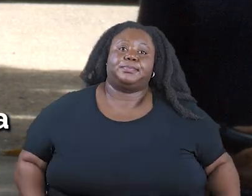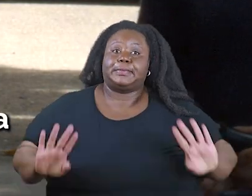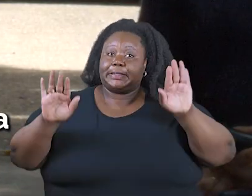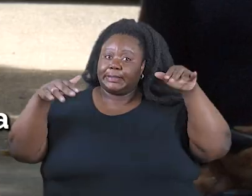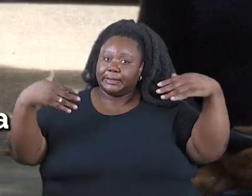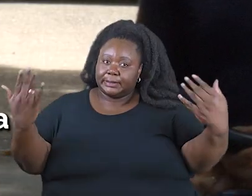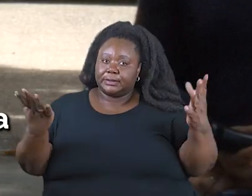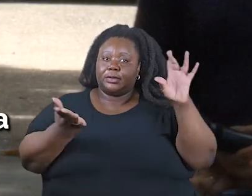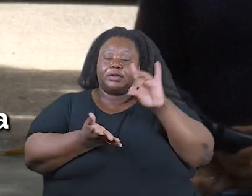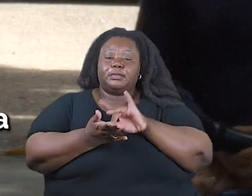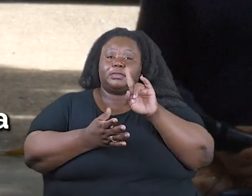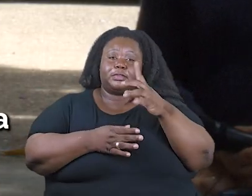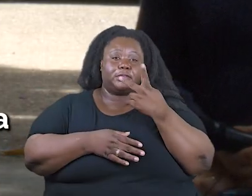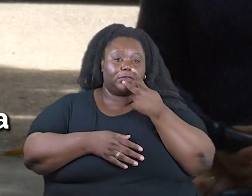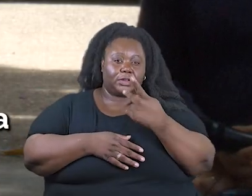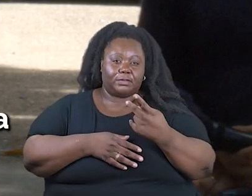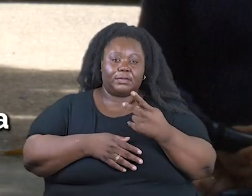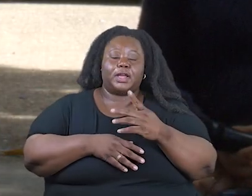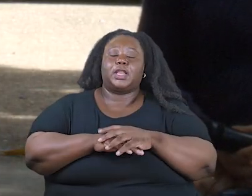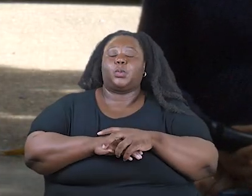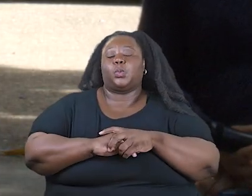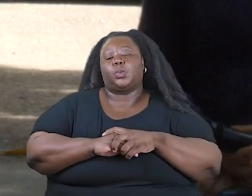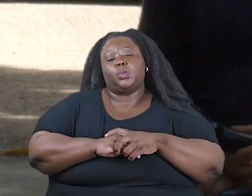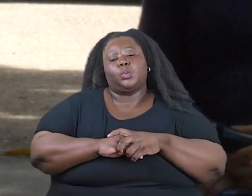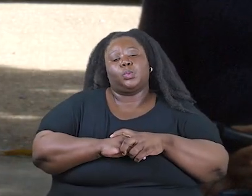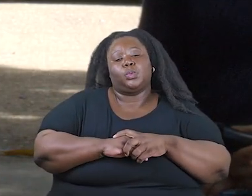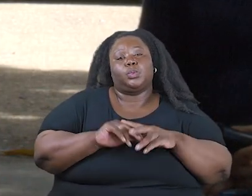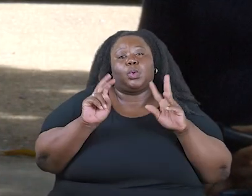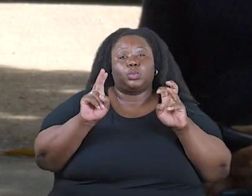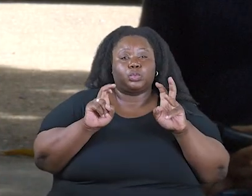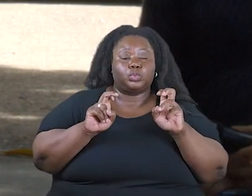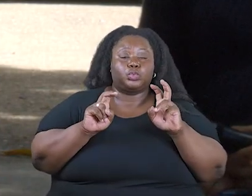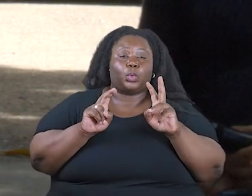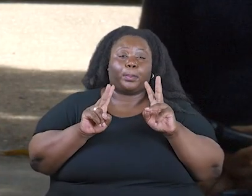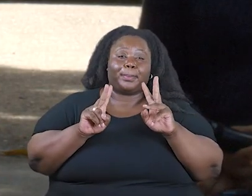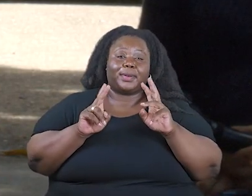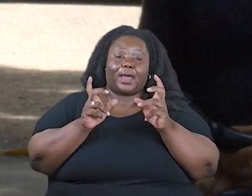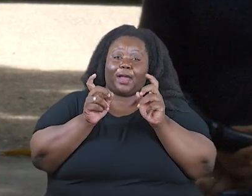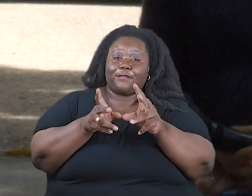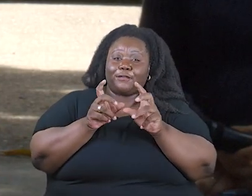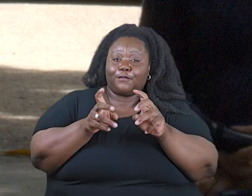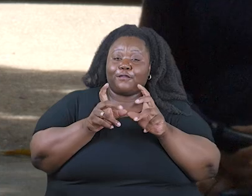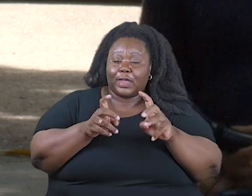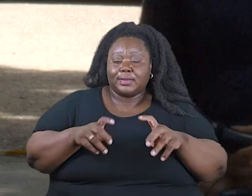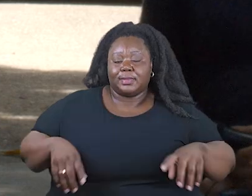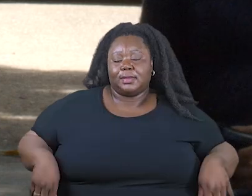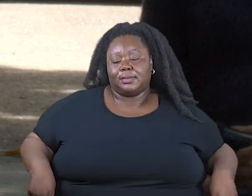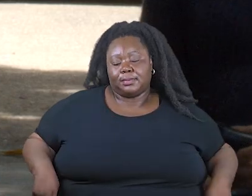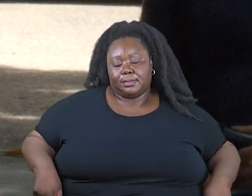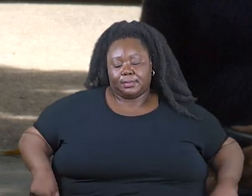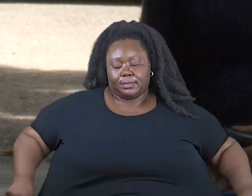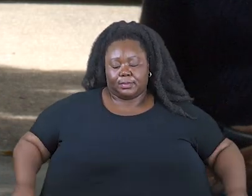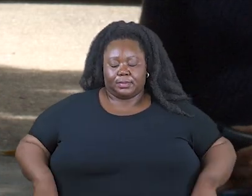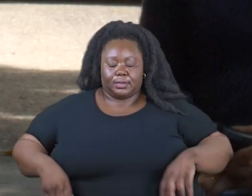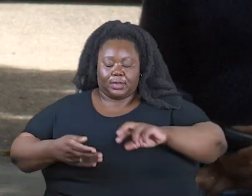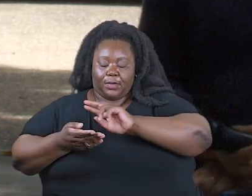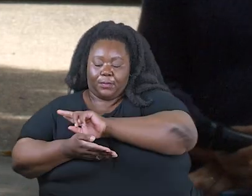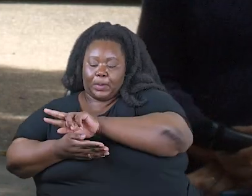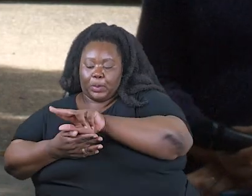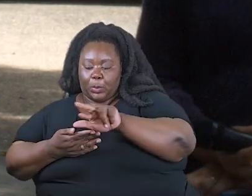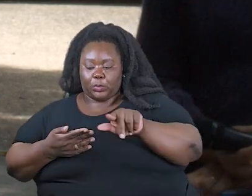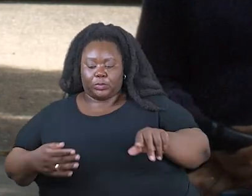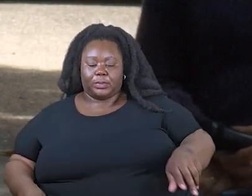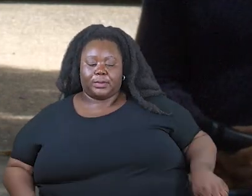Então, na verdade, você já até comentou em cima do que eu ia falar, que é a respeito do mercado para essas múltiplas, né, essas